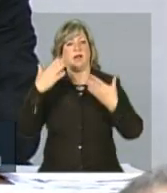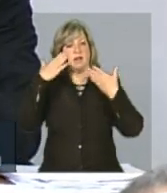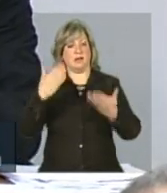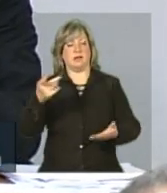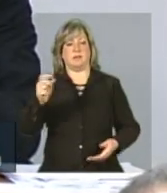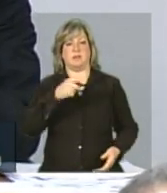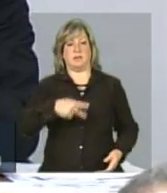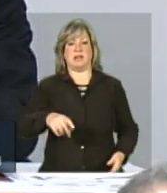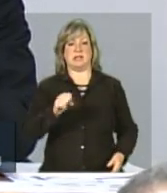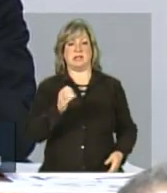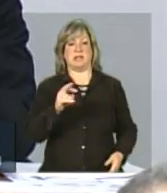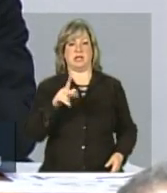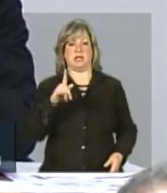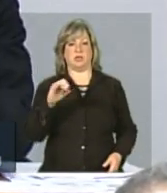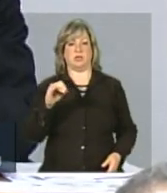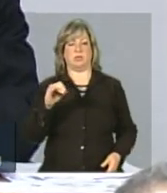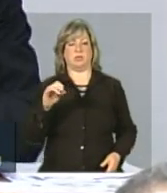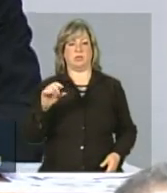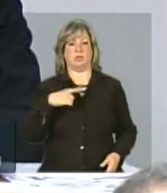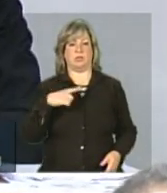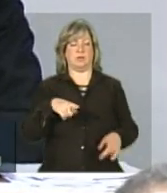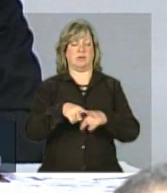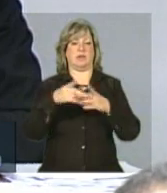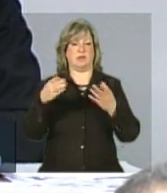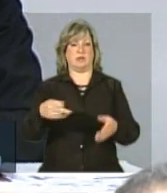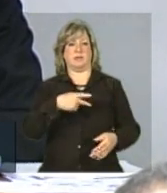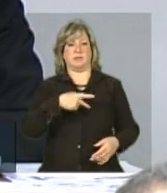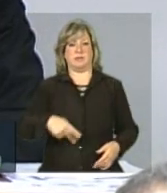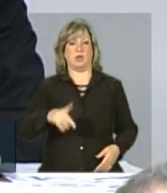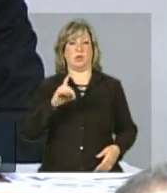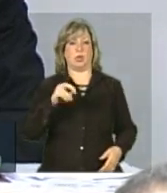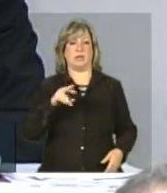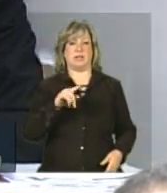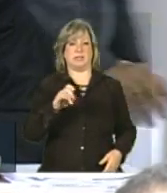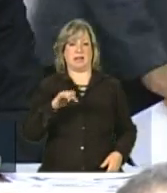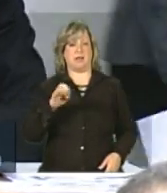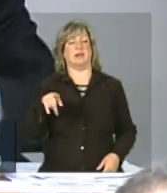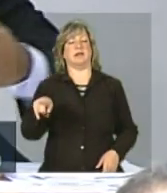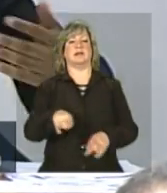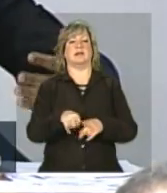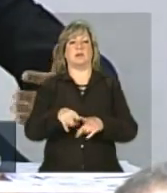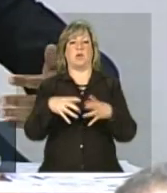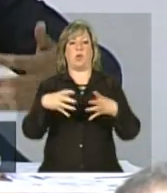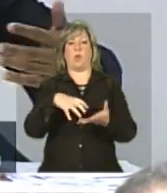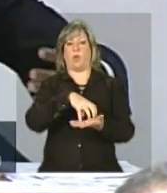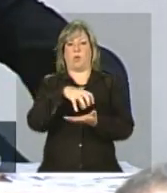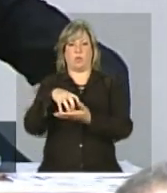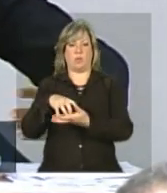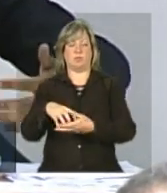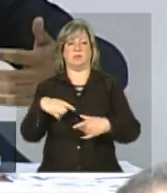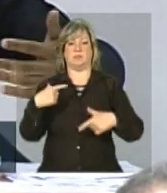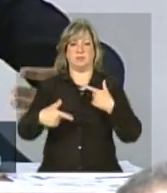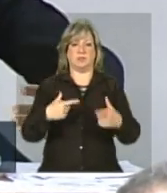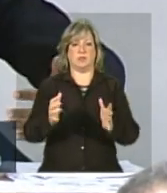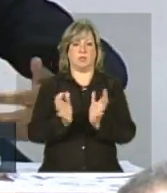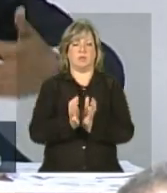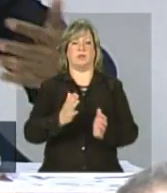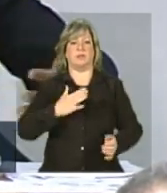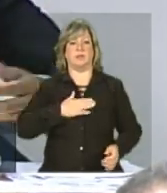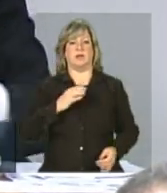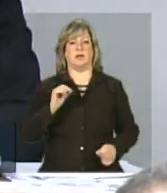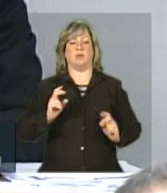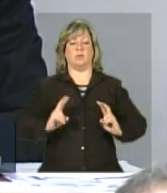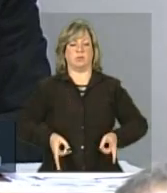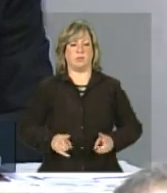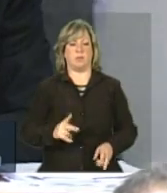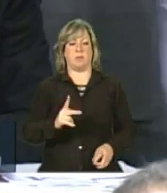Costa, da Comissão de Trabalho, e particularmente ao presidente Jonas Donizete, que preside a minha comissão mais afim, a minha comissão